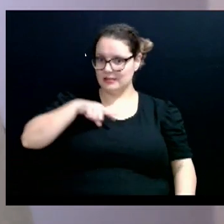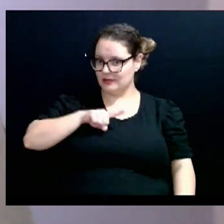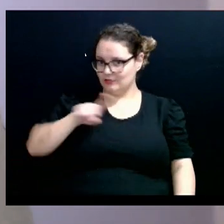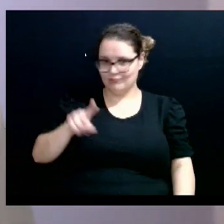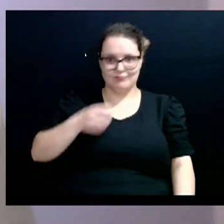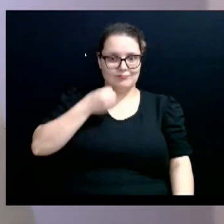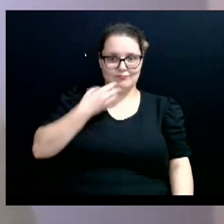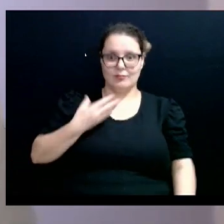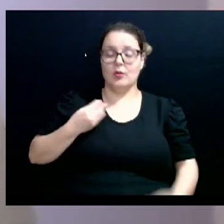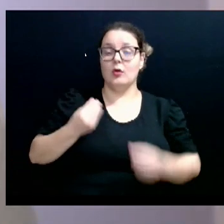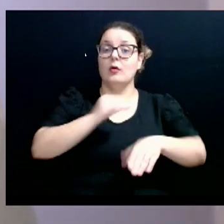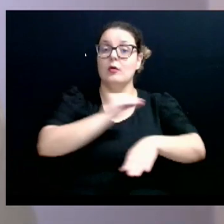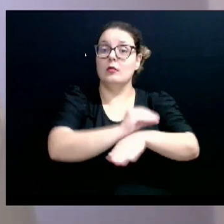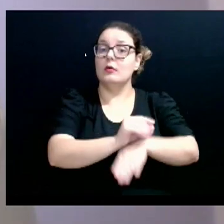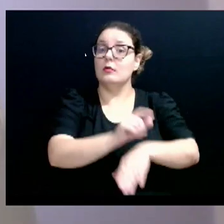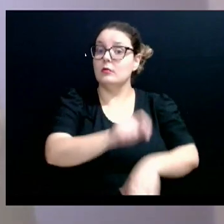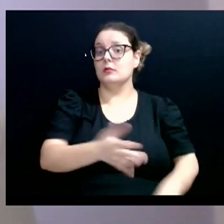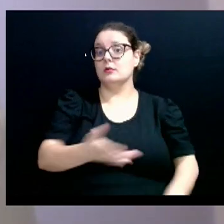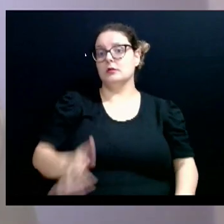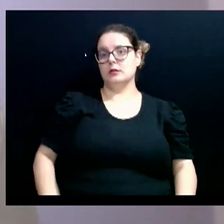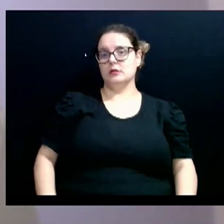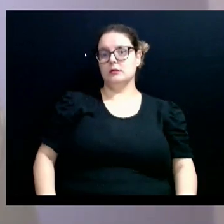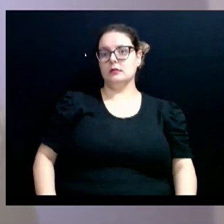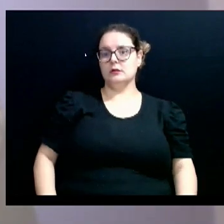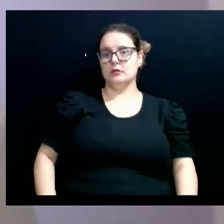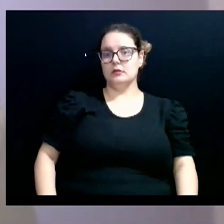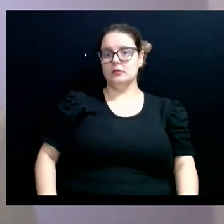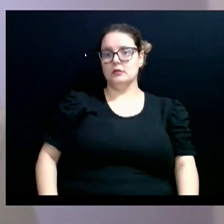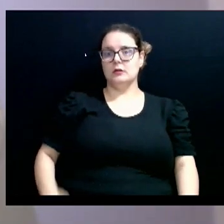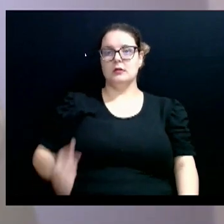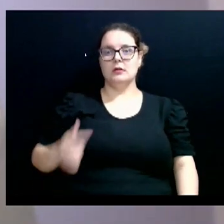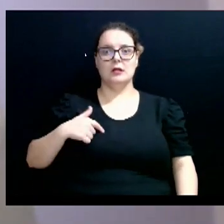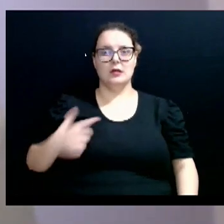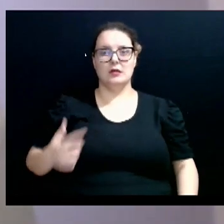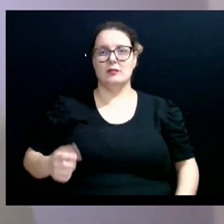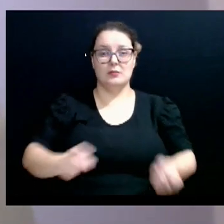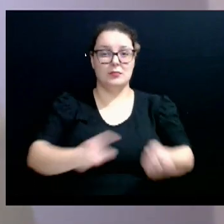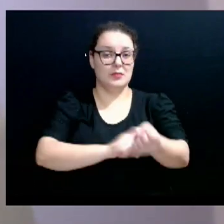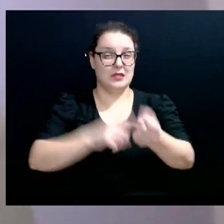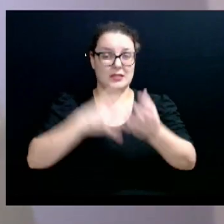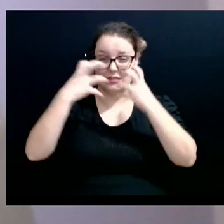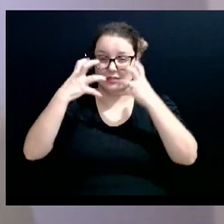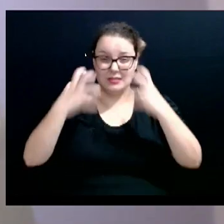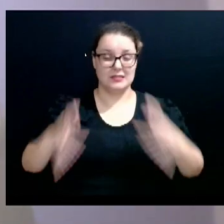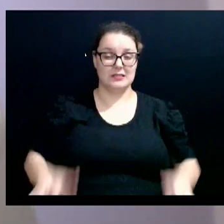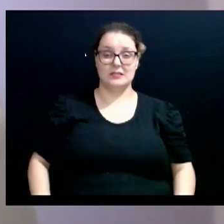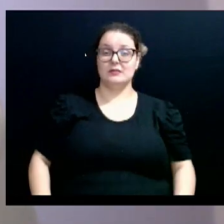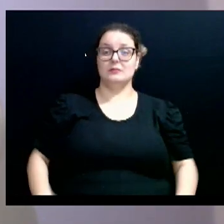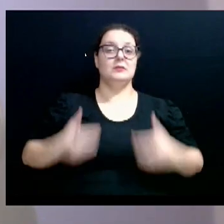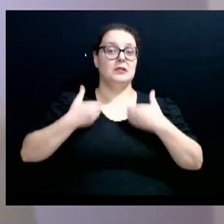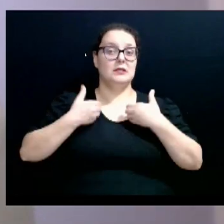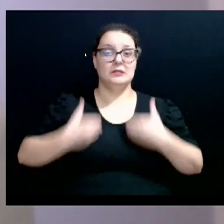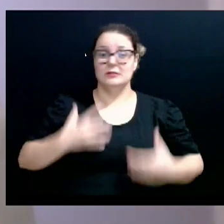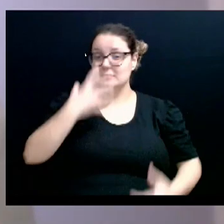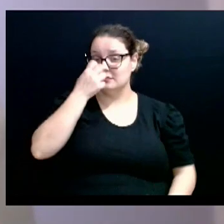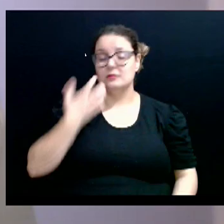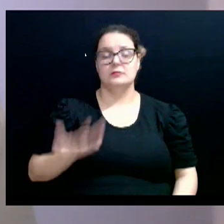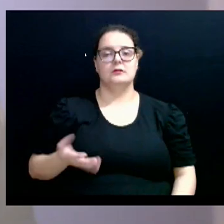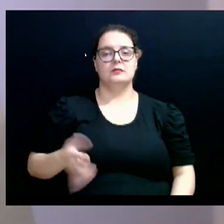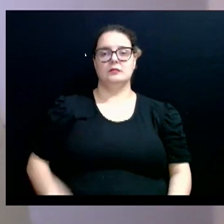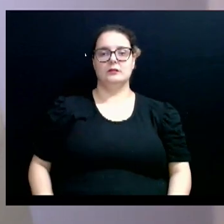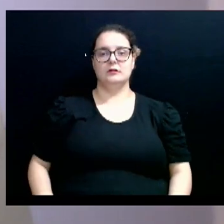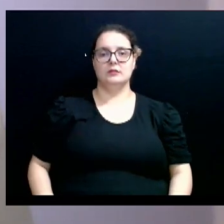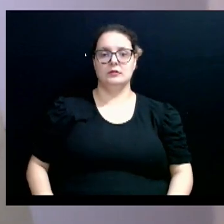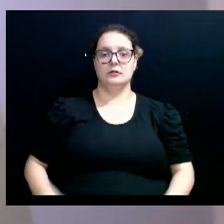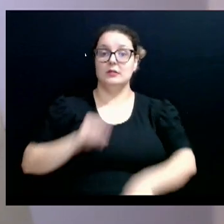dessa pessoa? Eu vou estar mais irritada, mais cansada, frustrada. Então, esse cuidado não vai ser